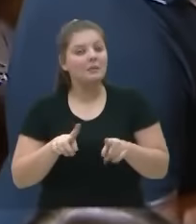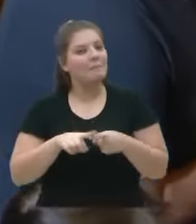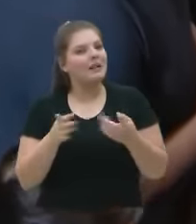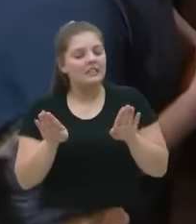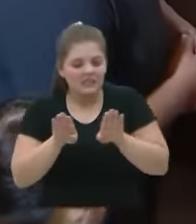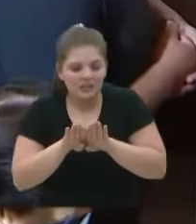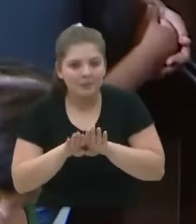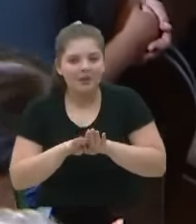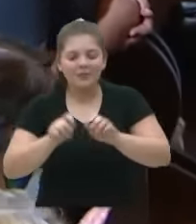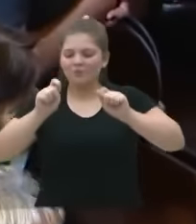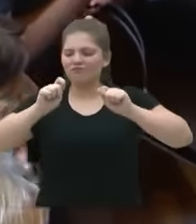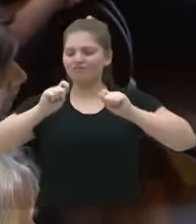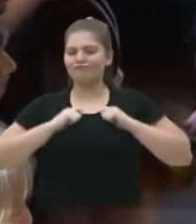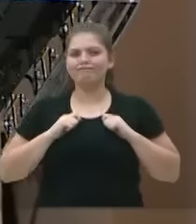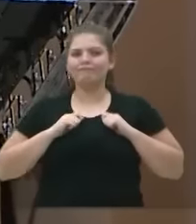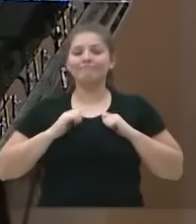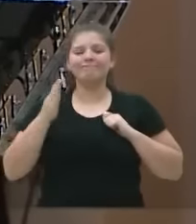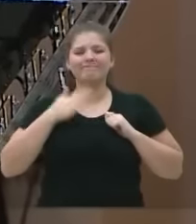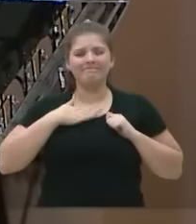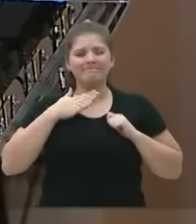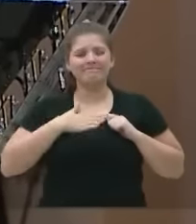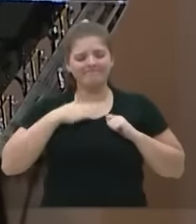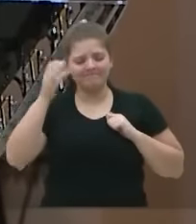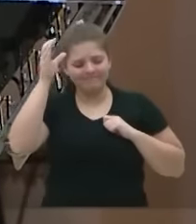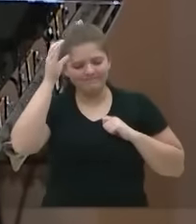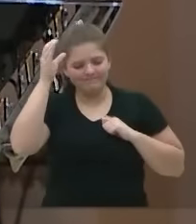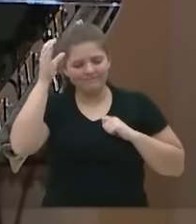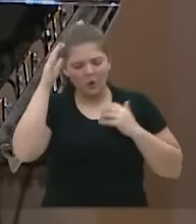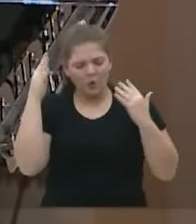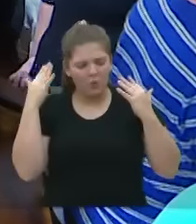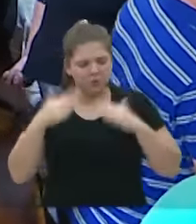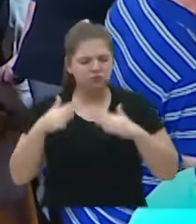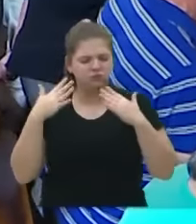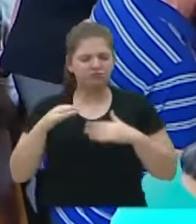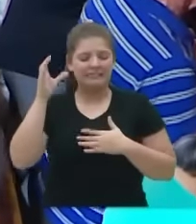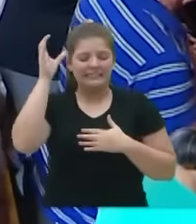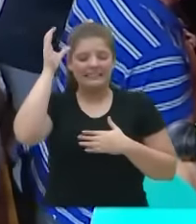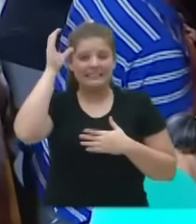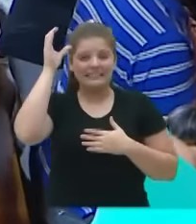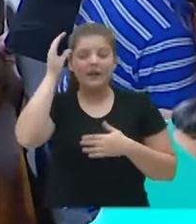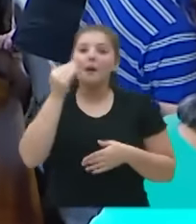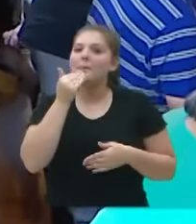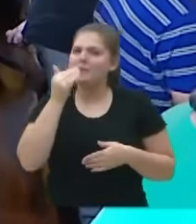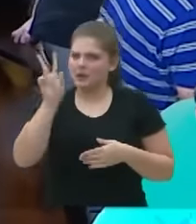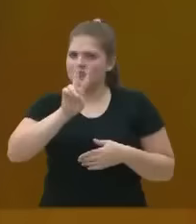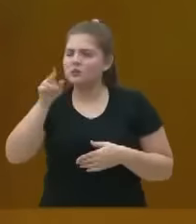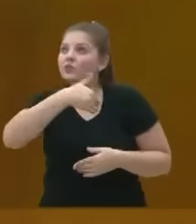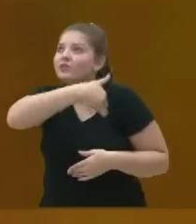e omissões, por minha culpa, minha tão grande culpa,